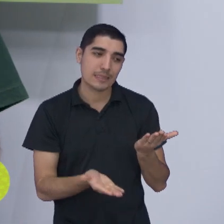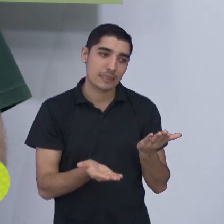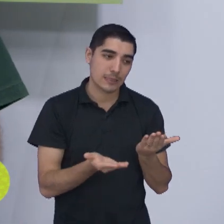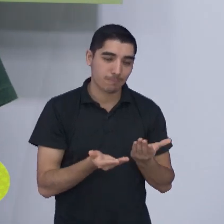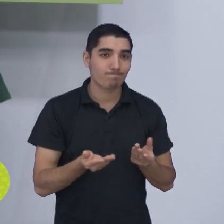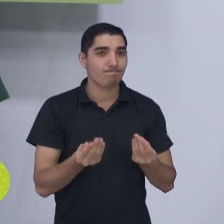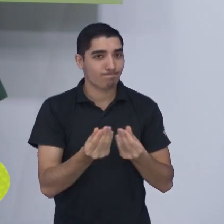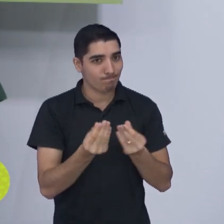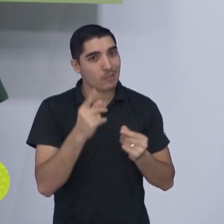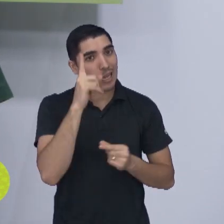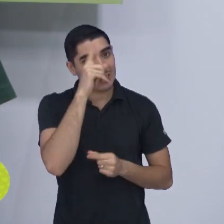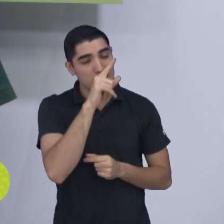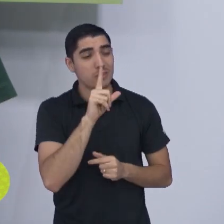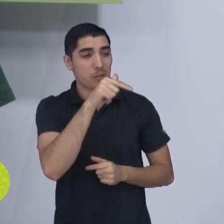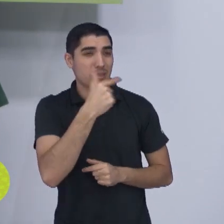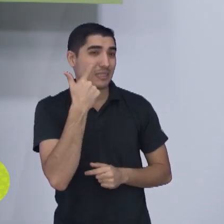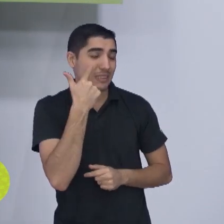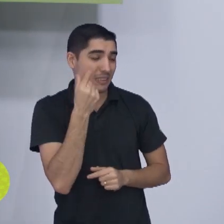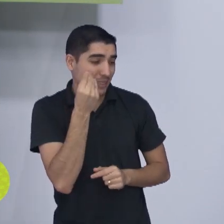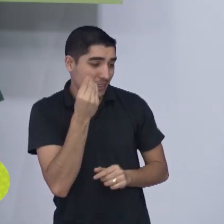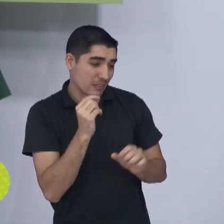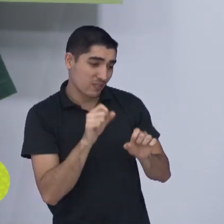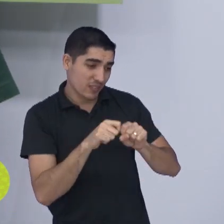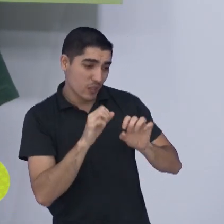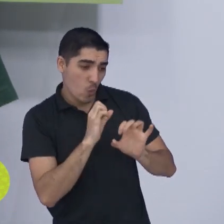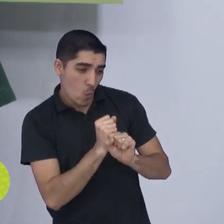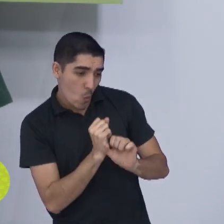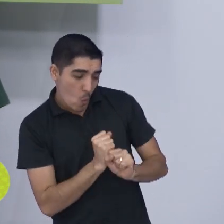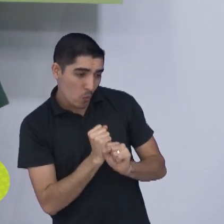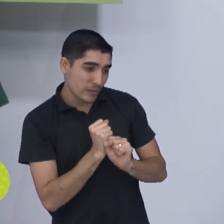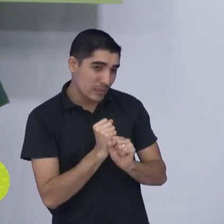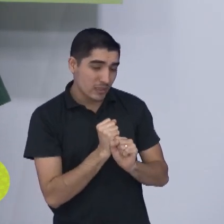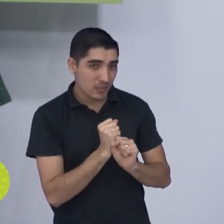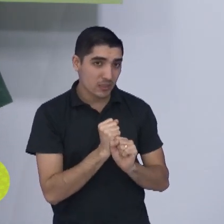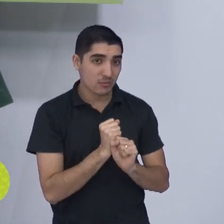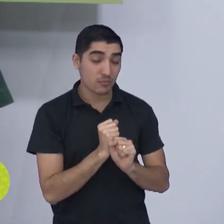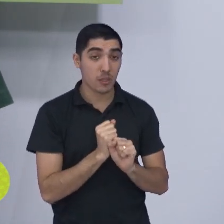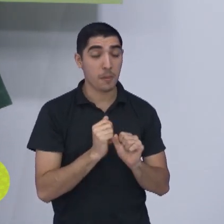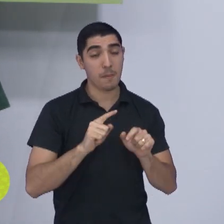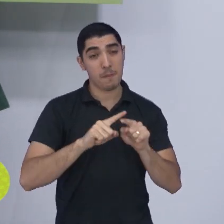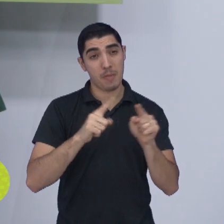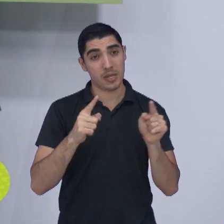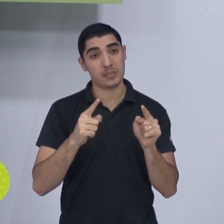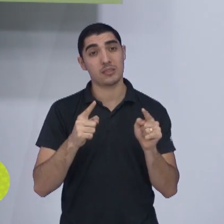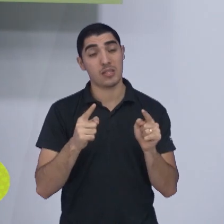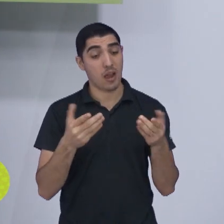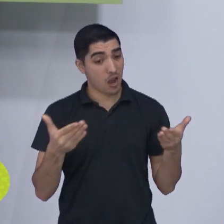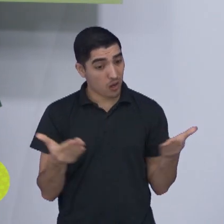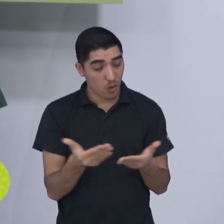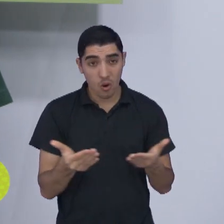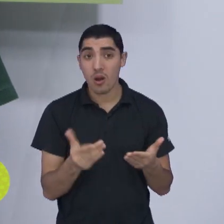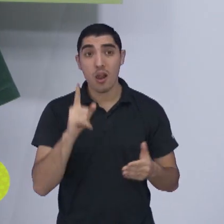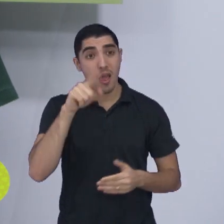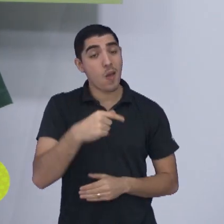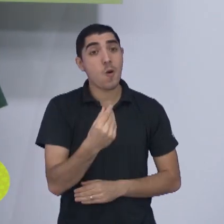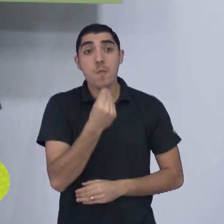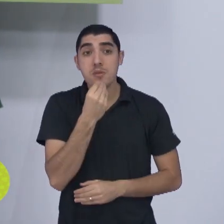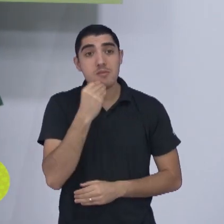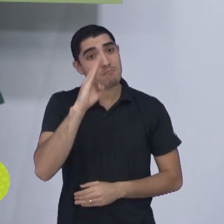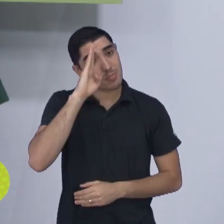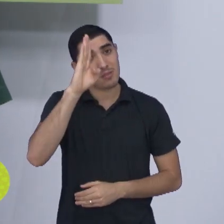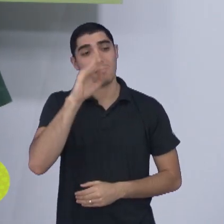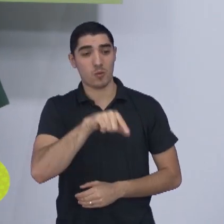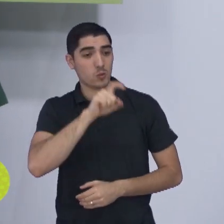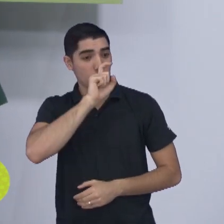aí a calculadora tem que entrar na frente até dos resultados. Então tem que... essa é a chance do São José, conseguir uma boa